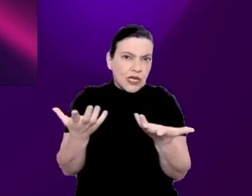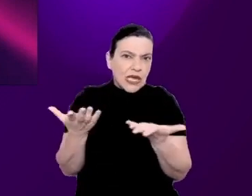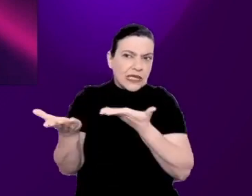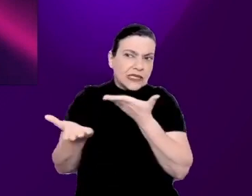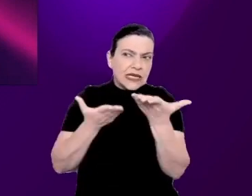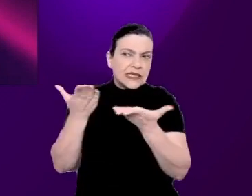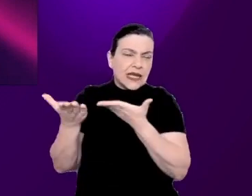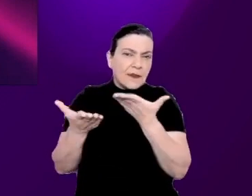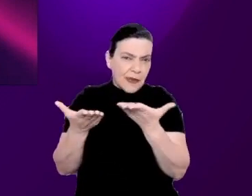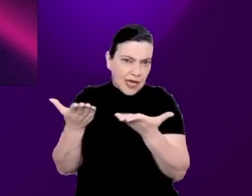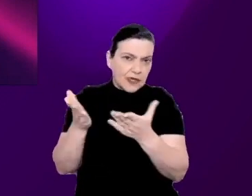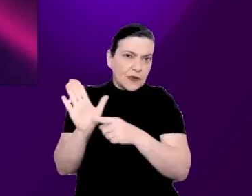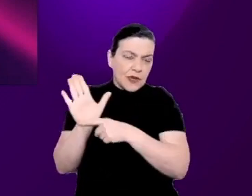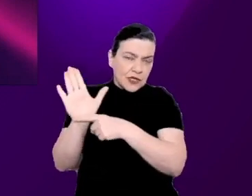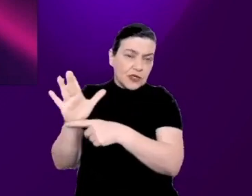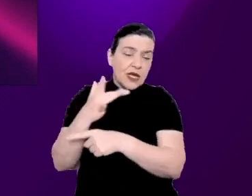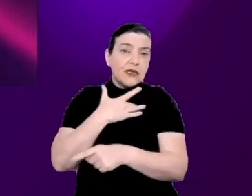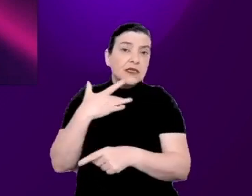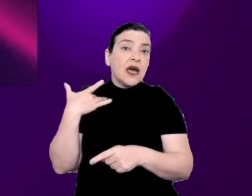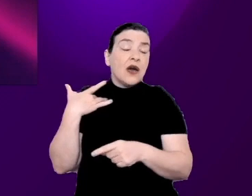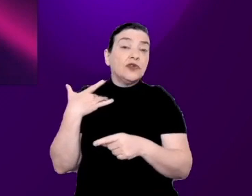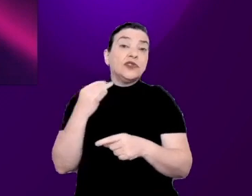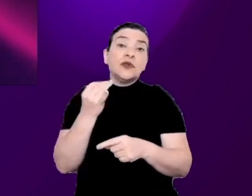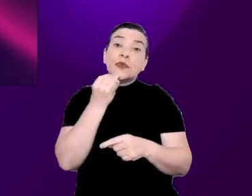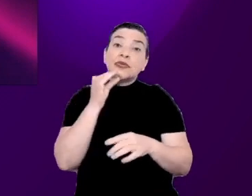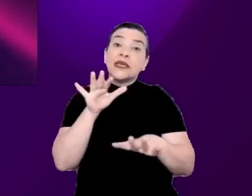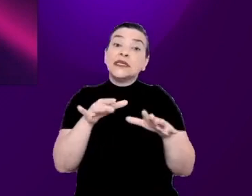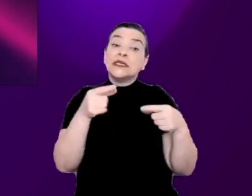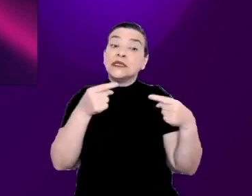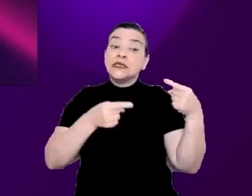para o paciente, e se caso essa discussão